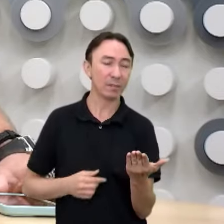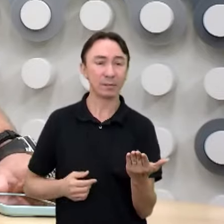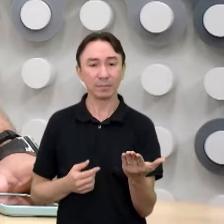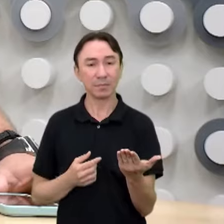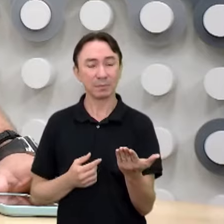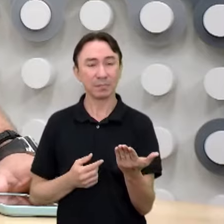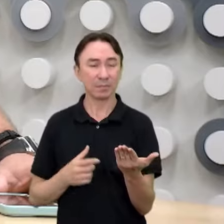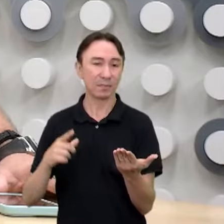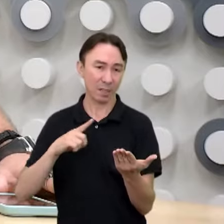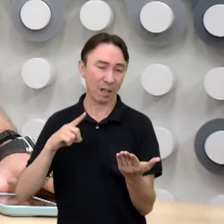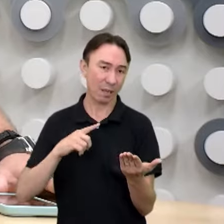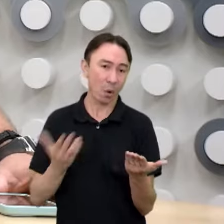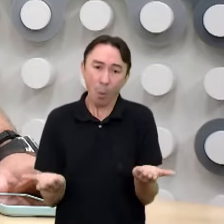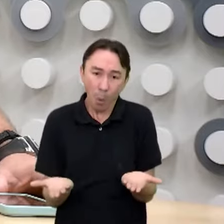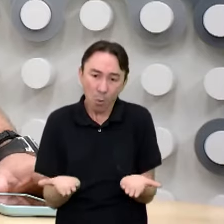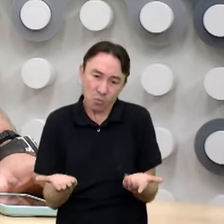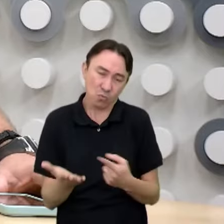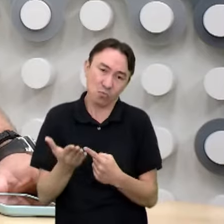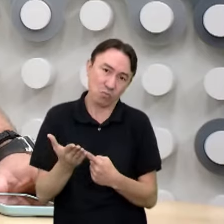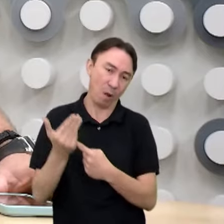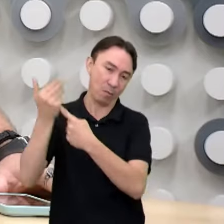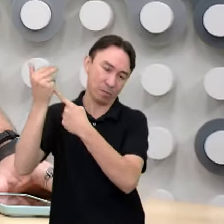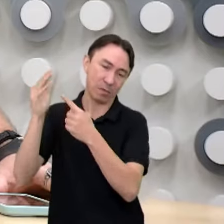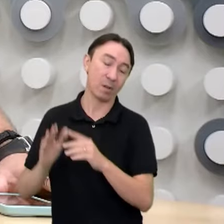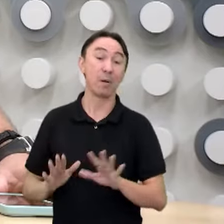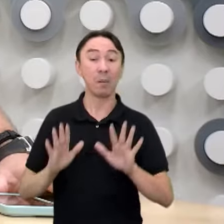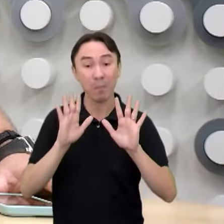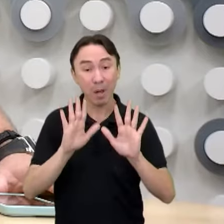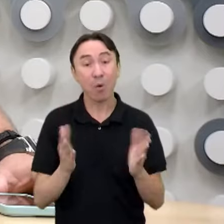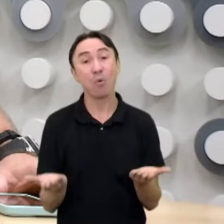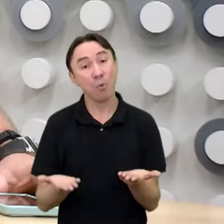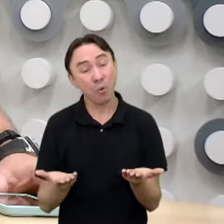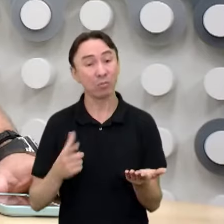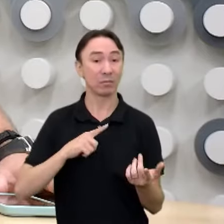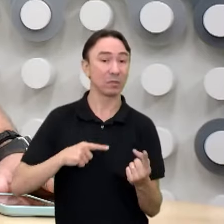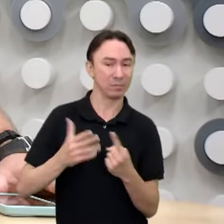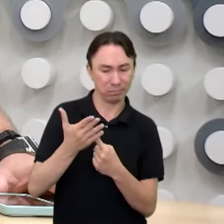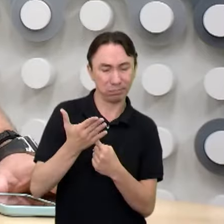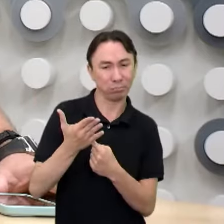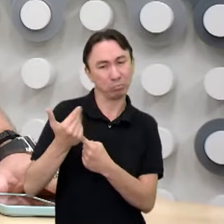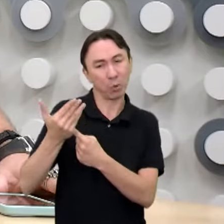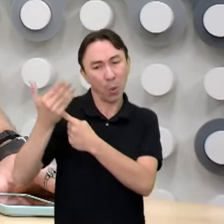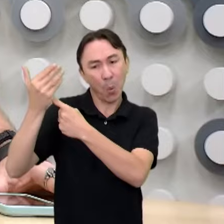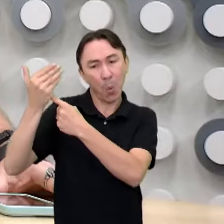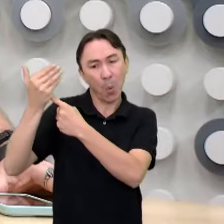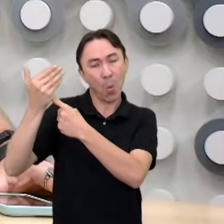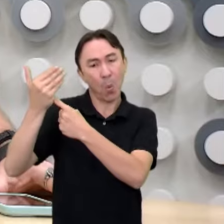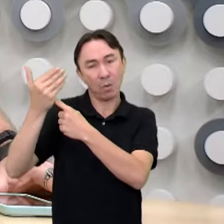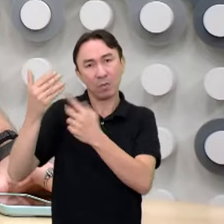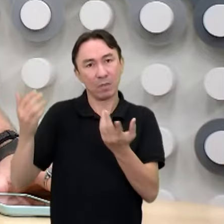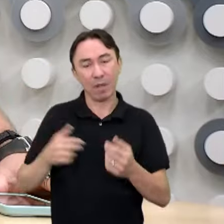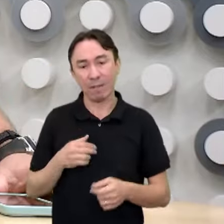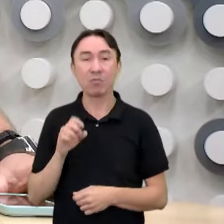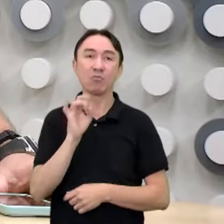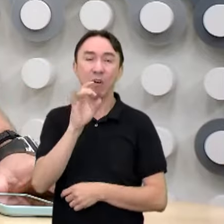de equipamentos ultramodernos, mas tem que lembrar que a gente está vendo através de equipamentos, né? E nós não estamos vendo a olho nu, né? Que é bem diferente quando a